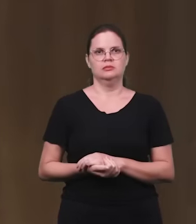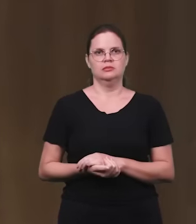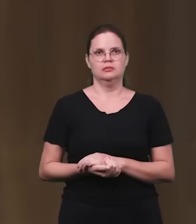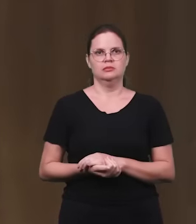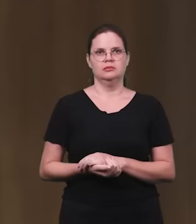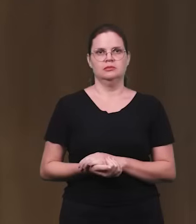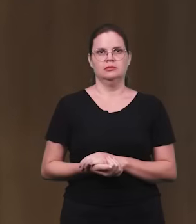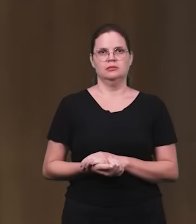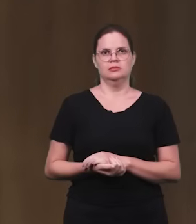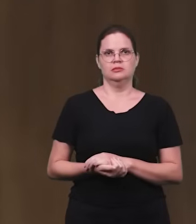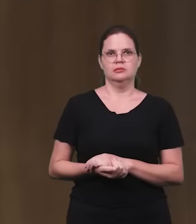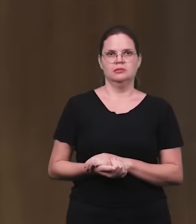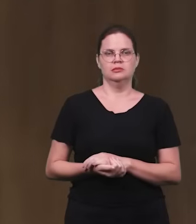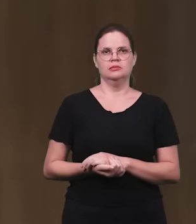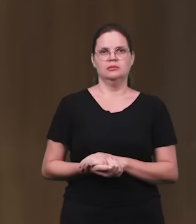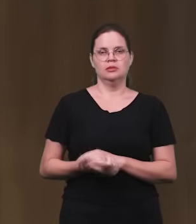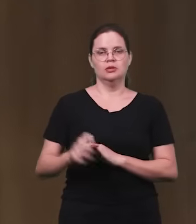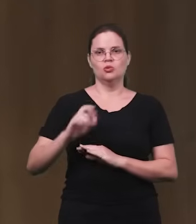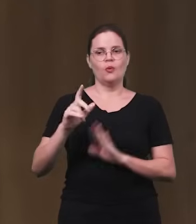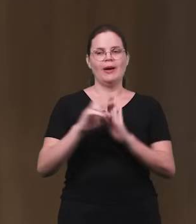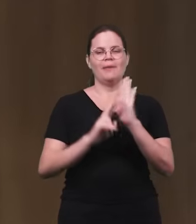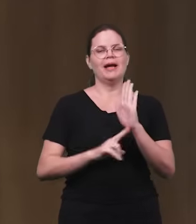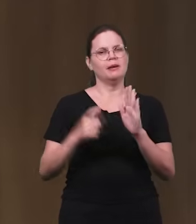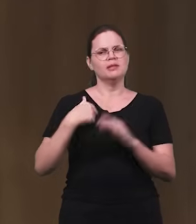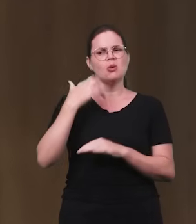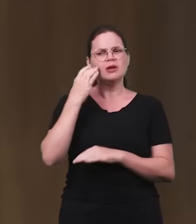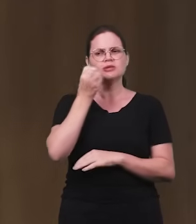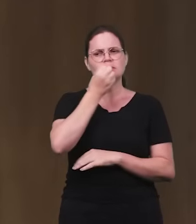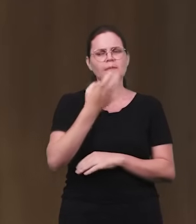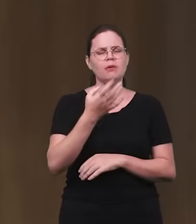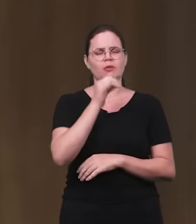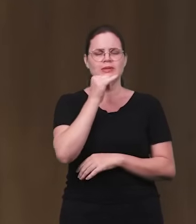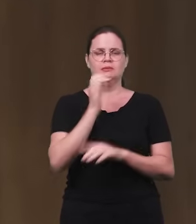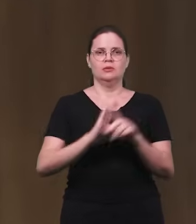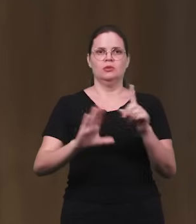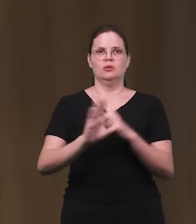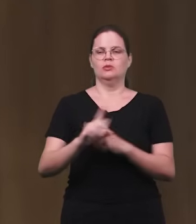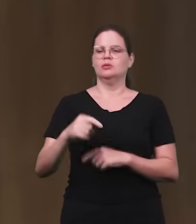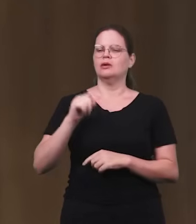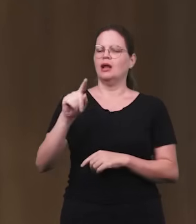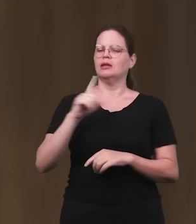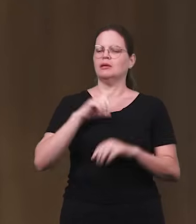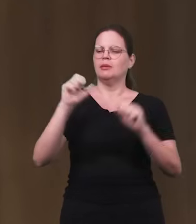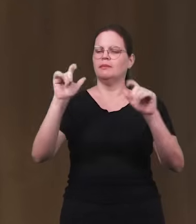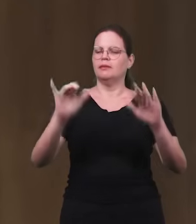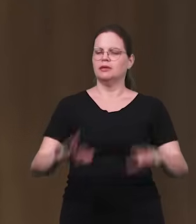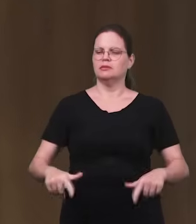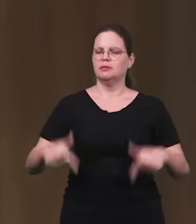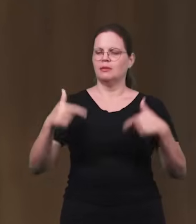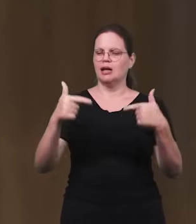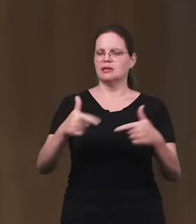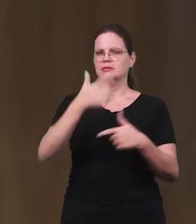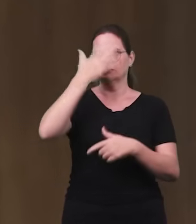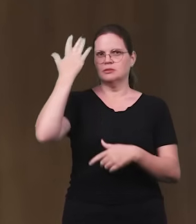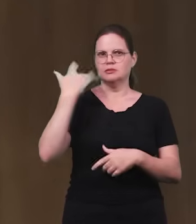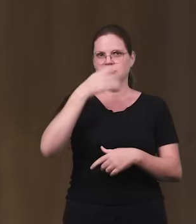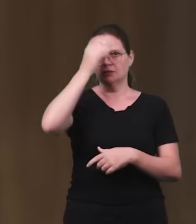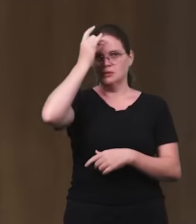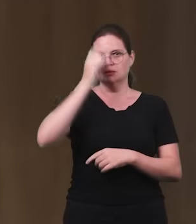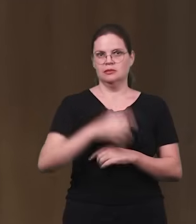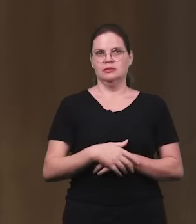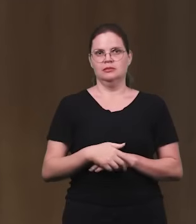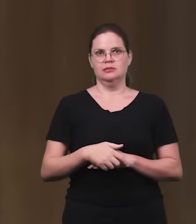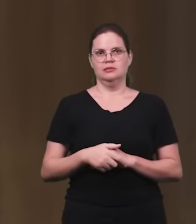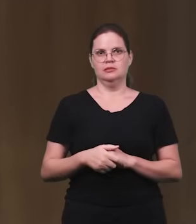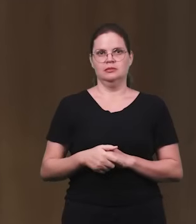achar que deve fazer isso, né? Isso também não é uma regra, mas às vezes teve alguma coisa no culto, uma bênção, uma operação, e você fala, meu filho,